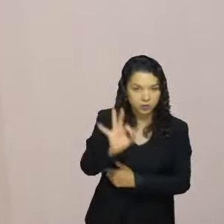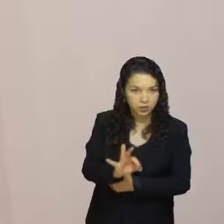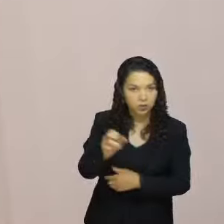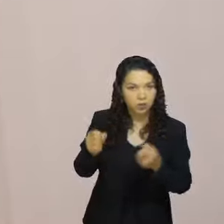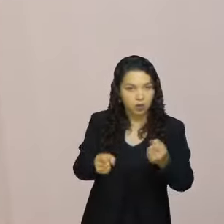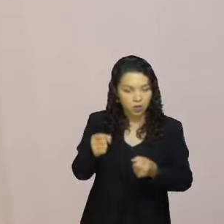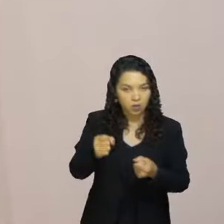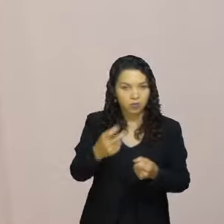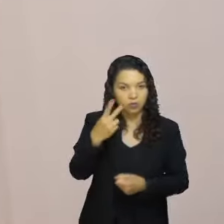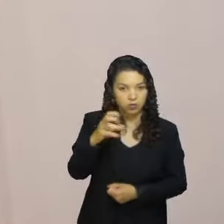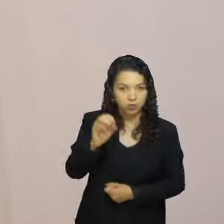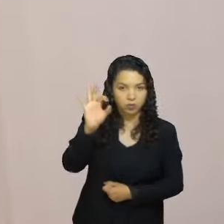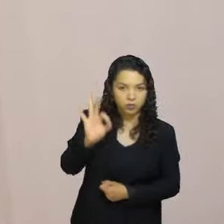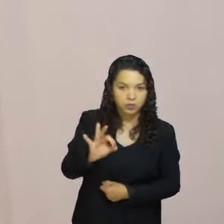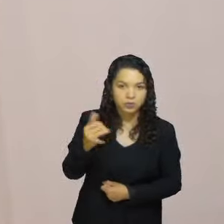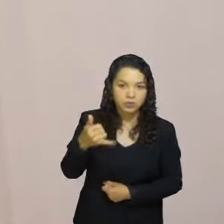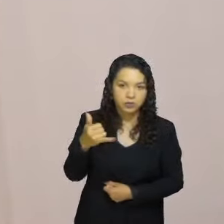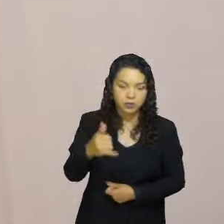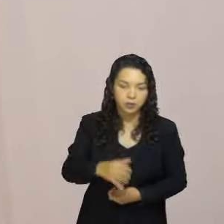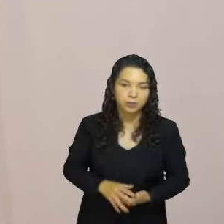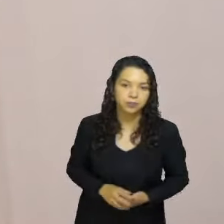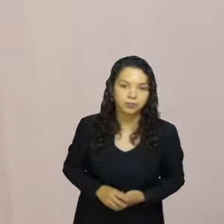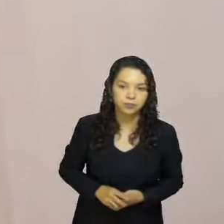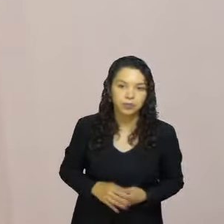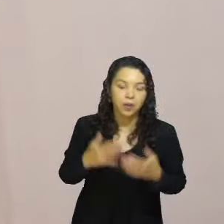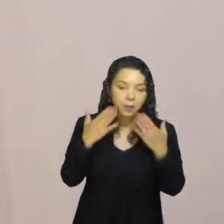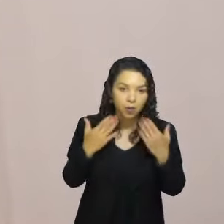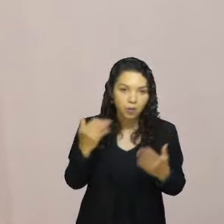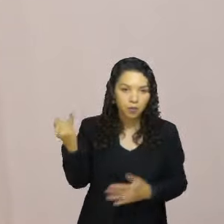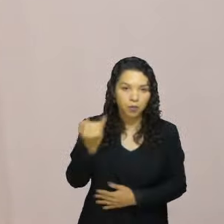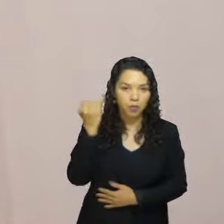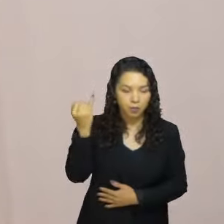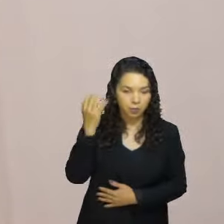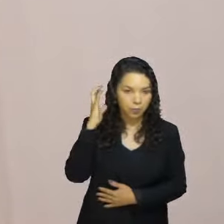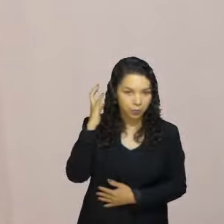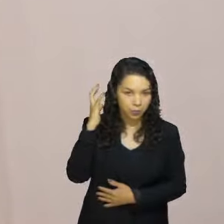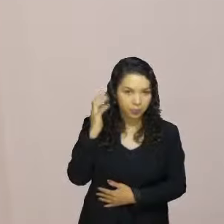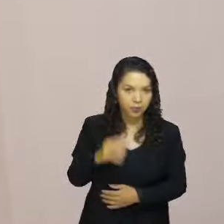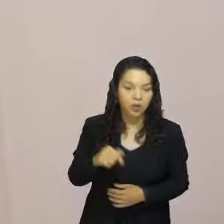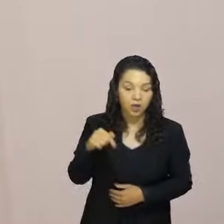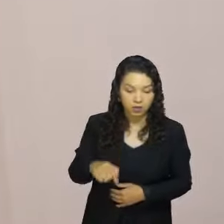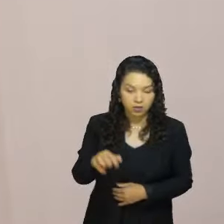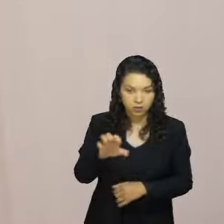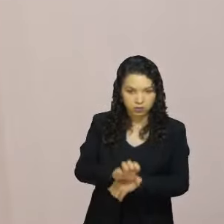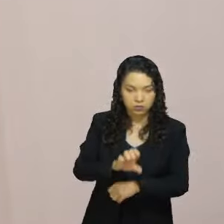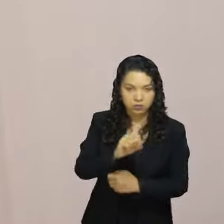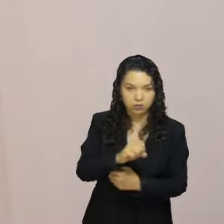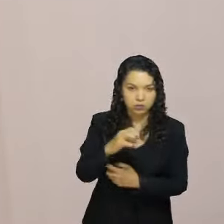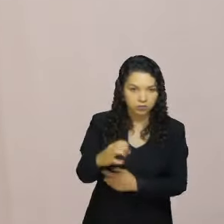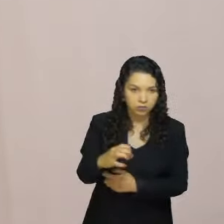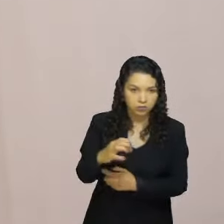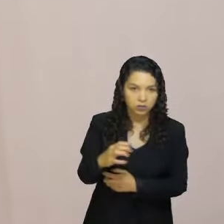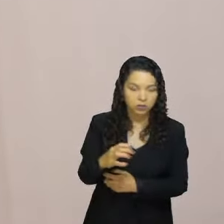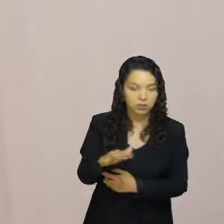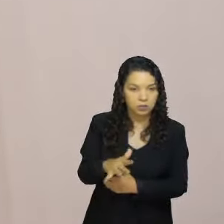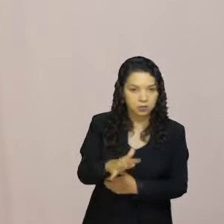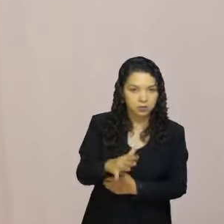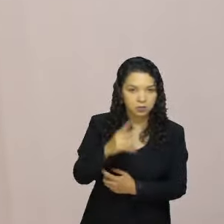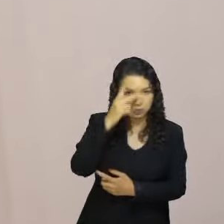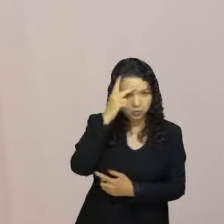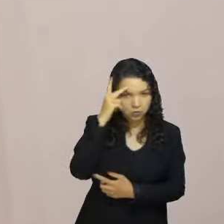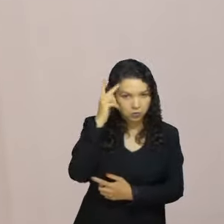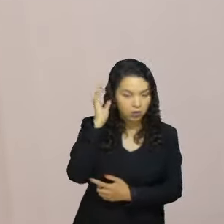que dado importante para demonstrar a relevância do rádio em relação ao nosso estado. Aqui em Santa Catarina, a média de pessoas que ouvem